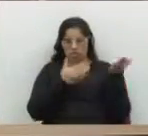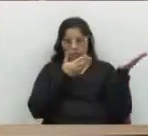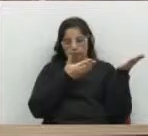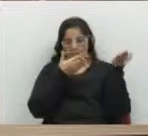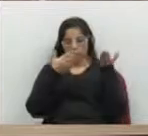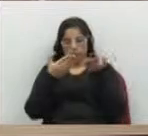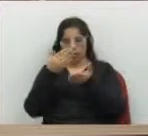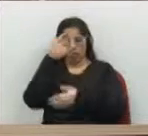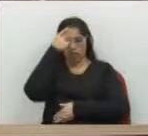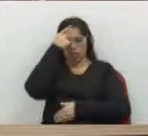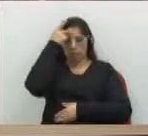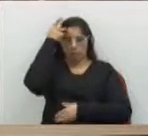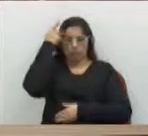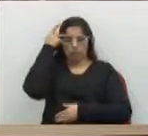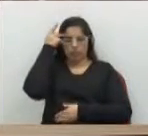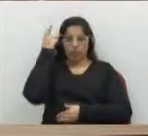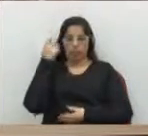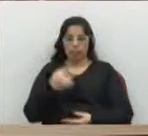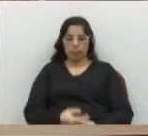ao prefeito.